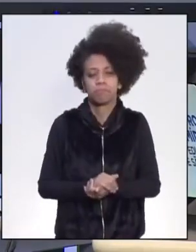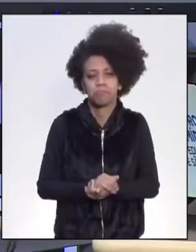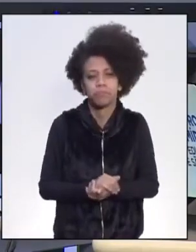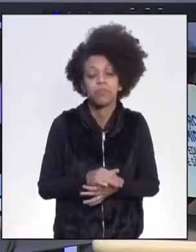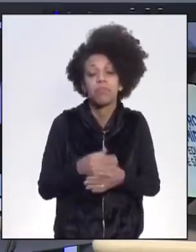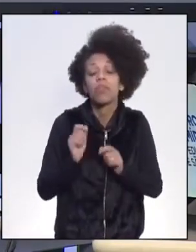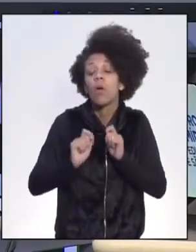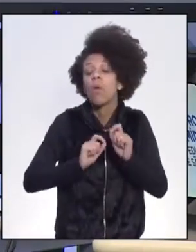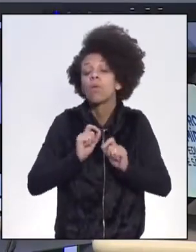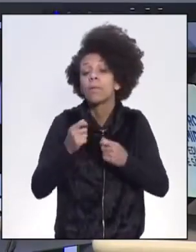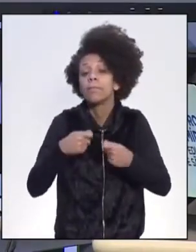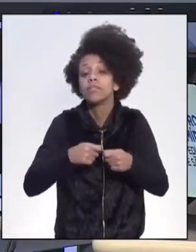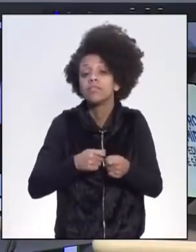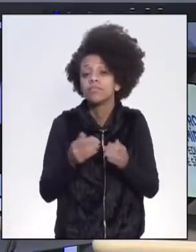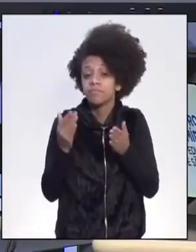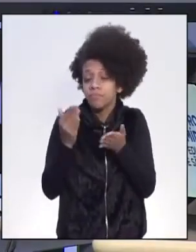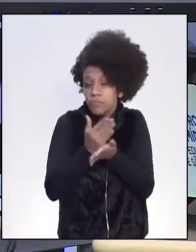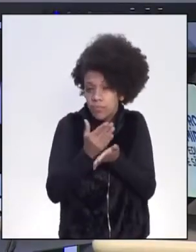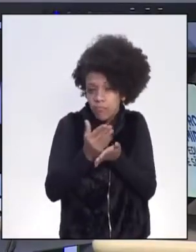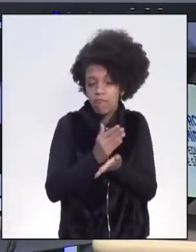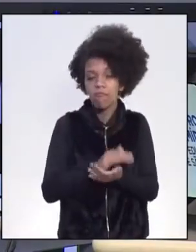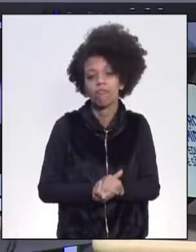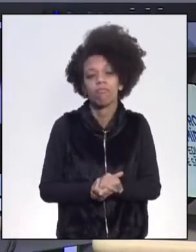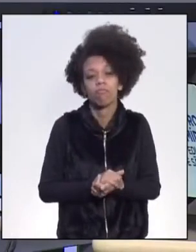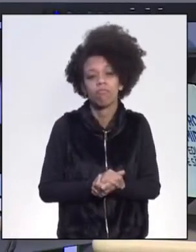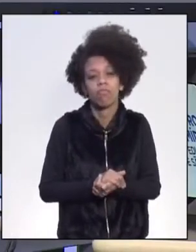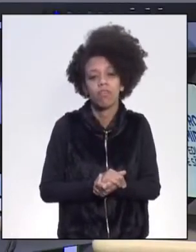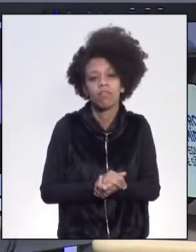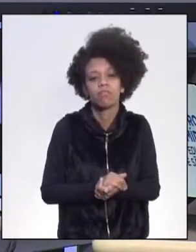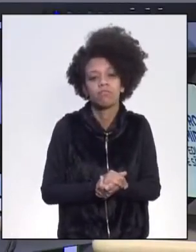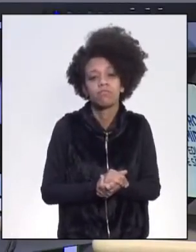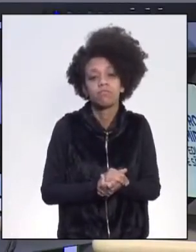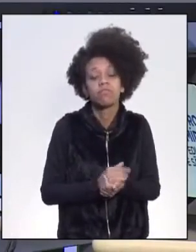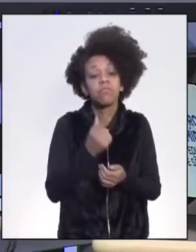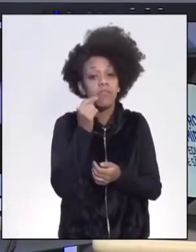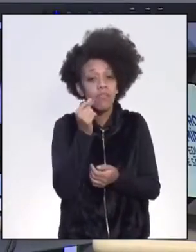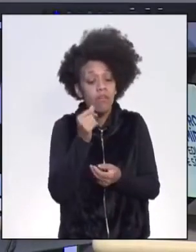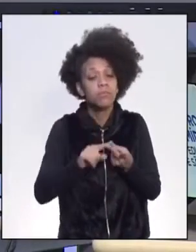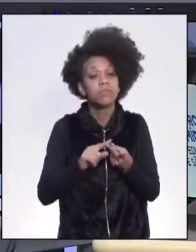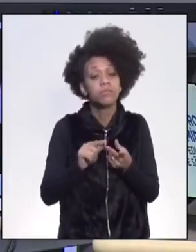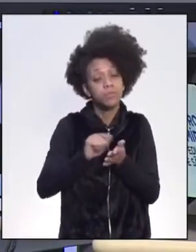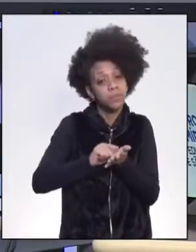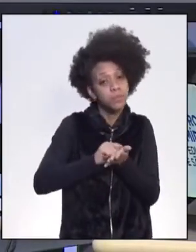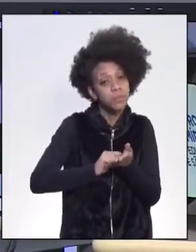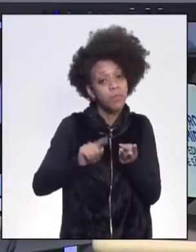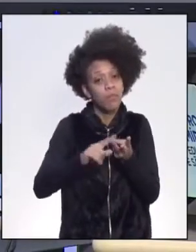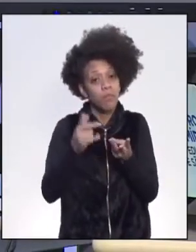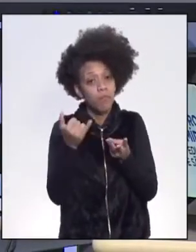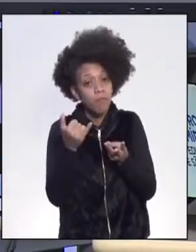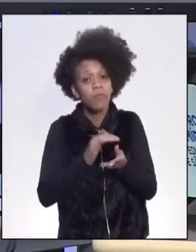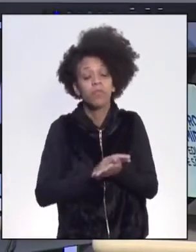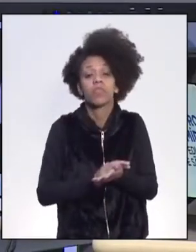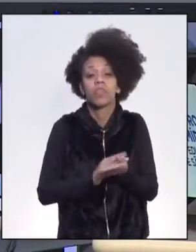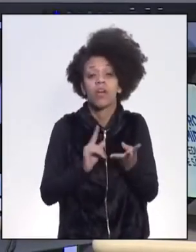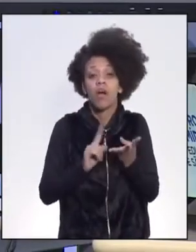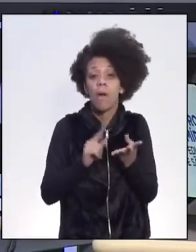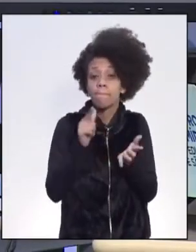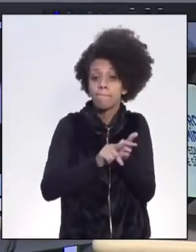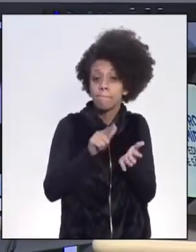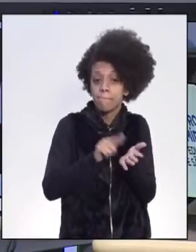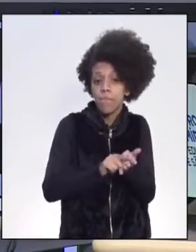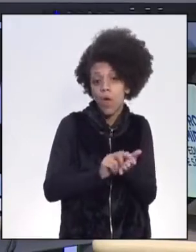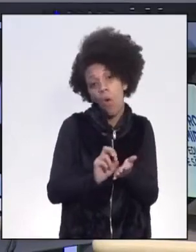que eu preciso que você separe para acompanhar a minha aula? Preciso que você separe lápis, borracha, caneta, folha de